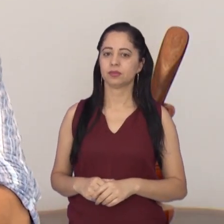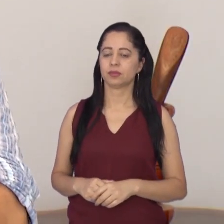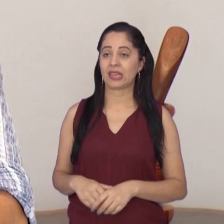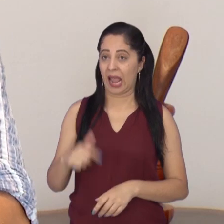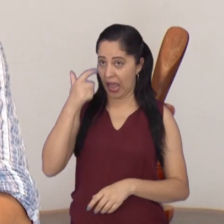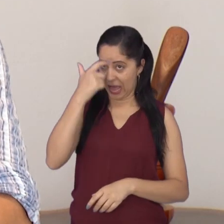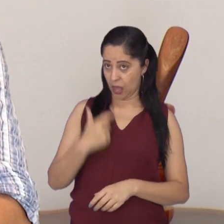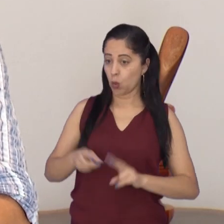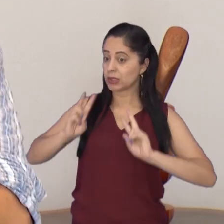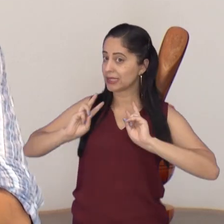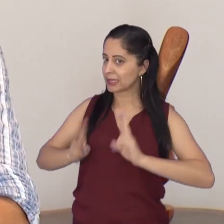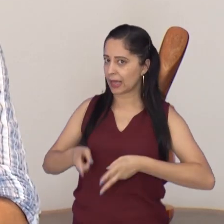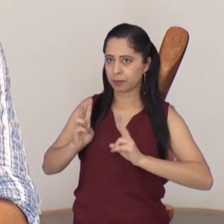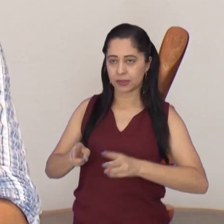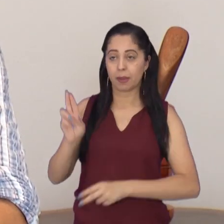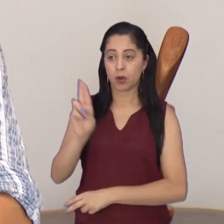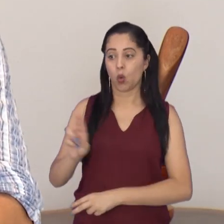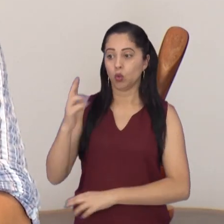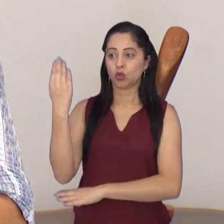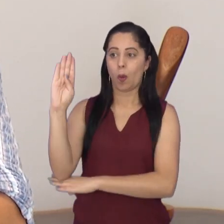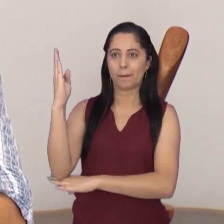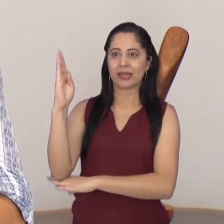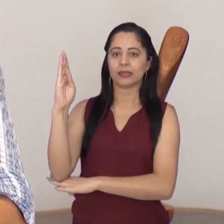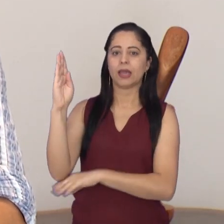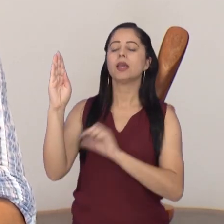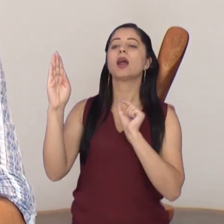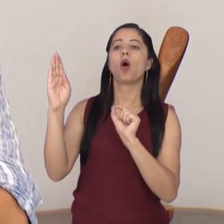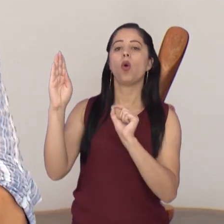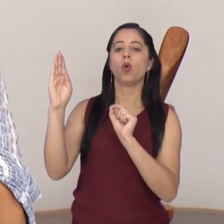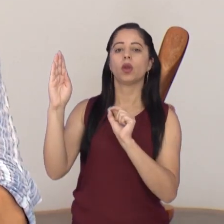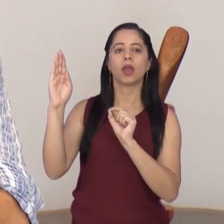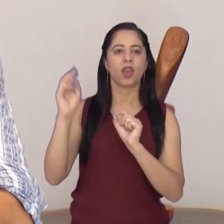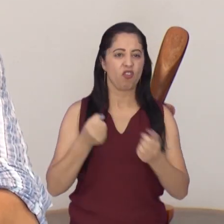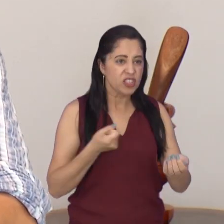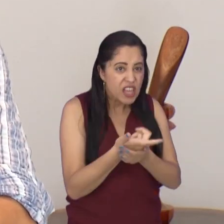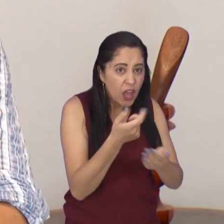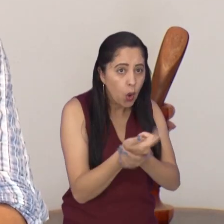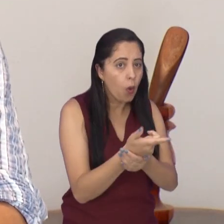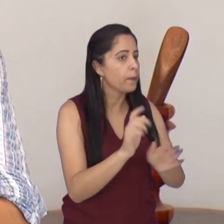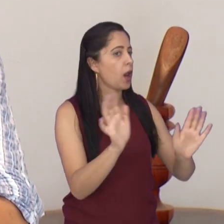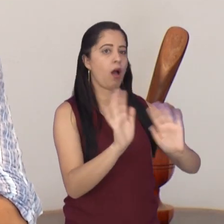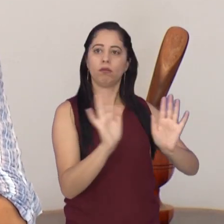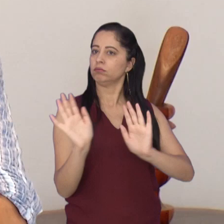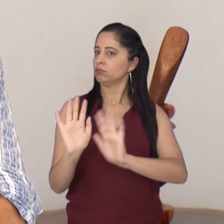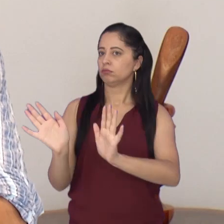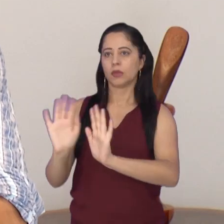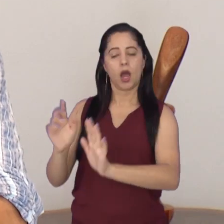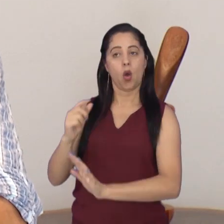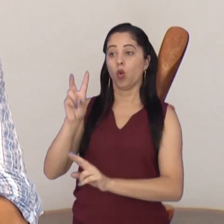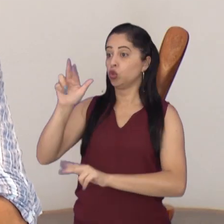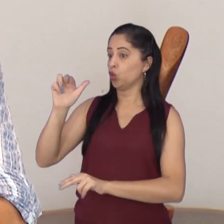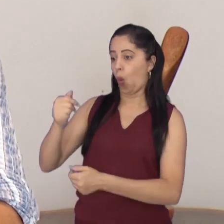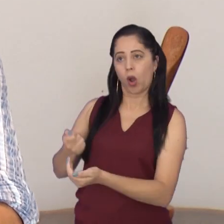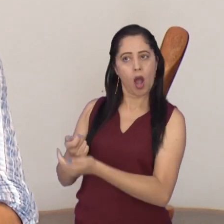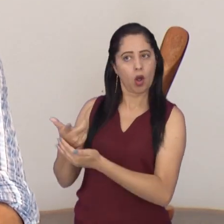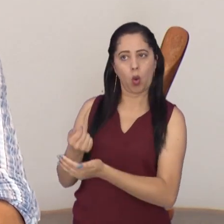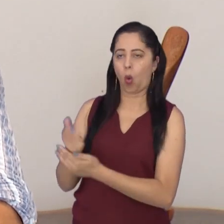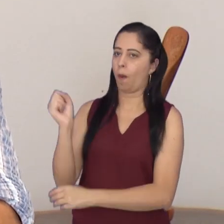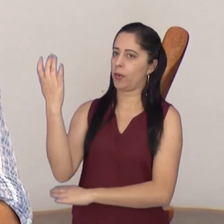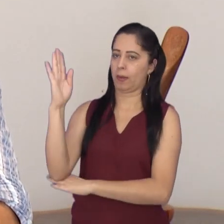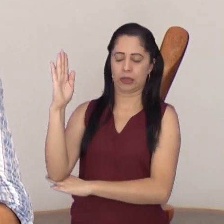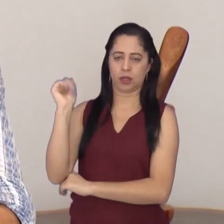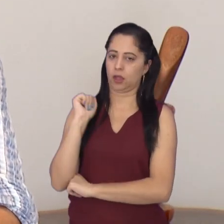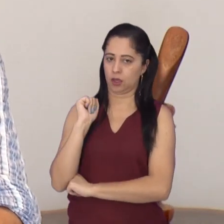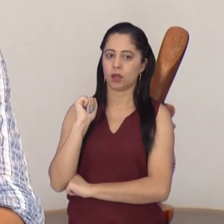costumo utilizar a madeira de reaproveitamento. Costumo não, eu uso Você 99... não compra essa madeira, não, madeira ela não é comprada. Ela seria